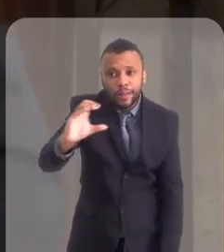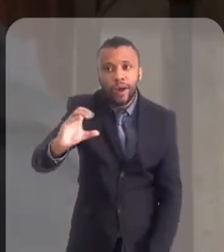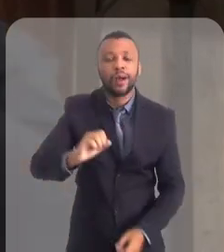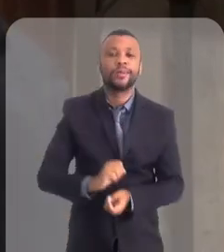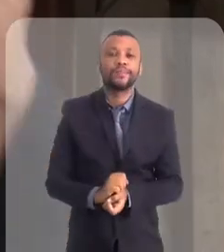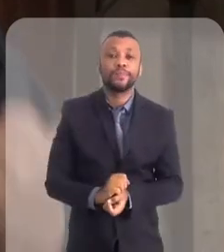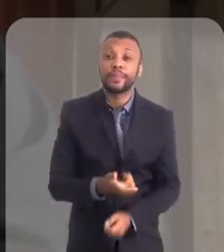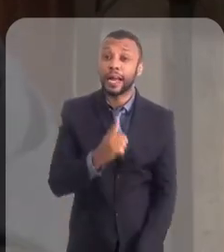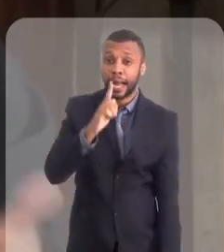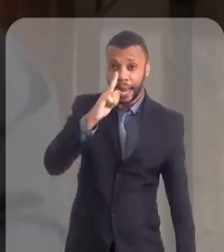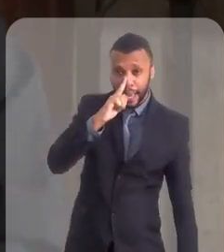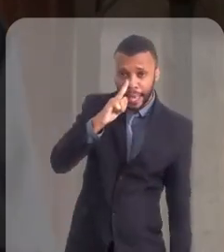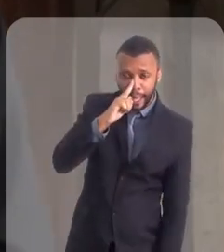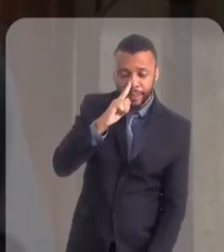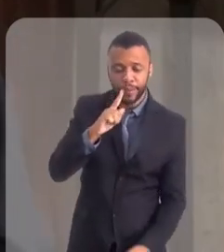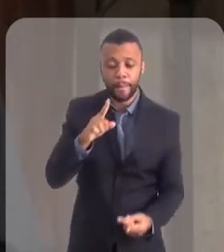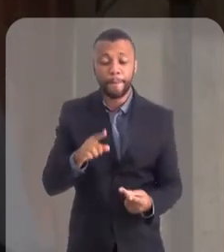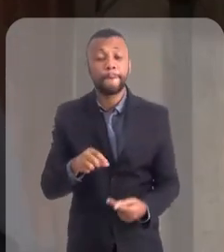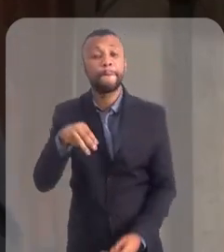Igreja Católica